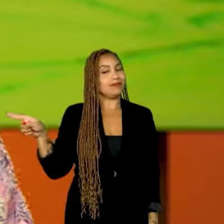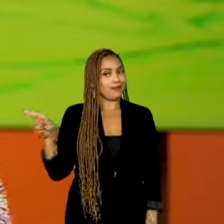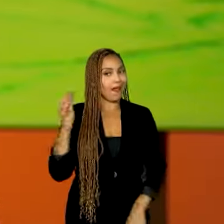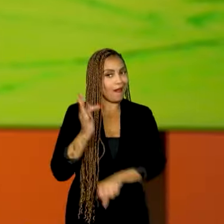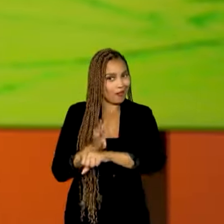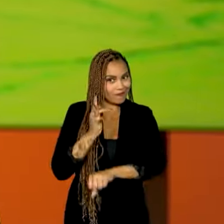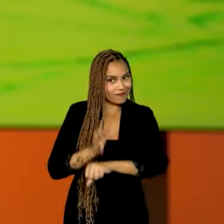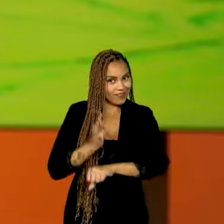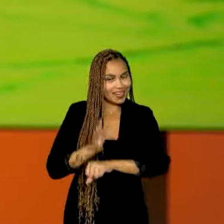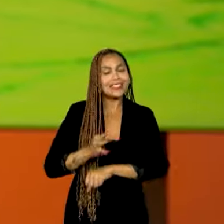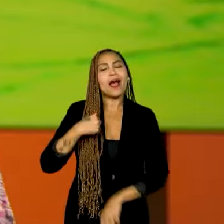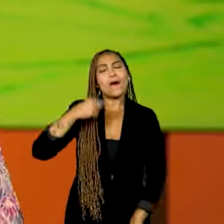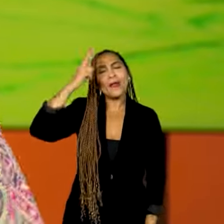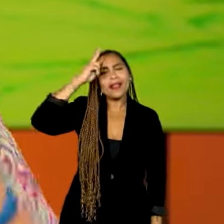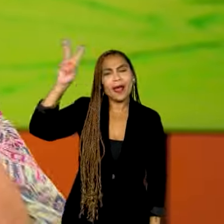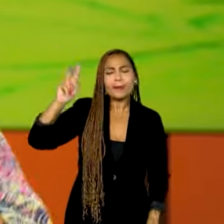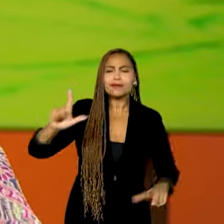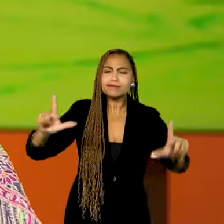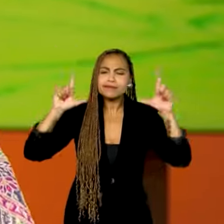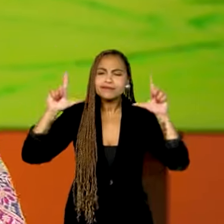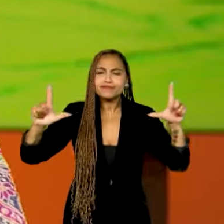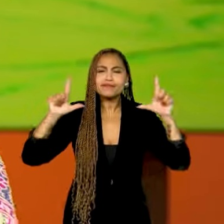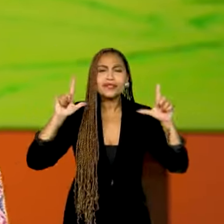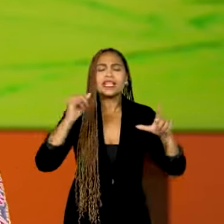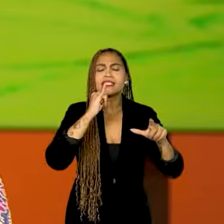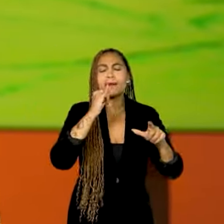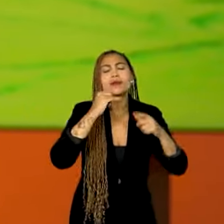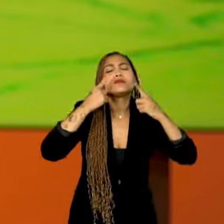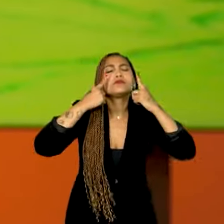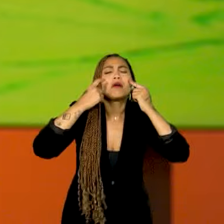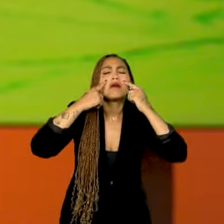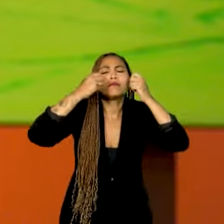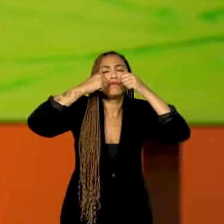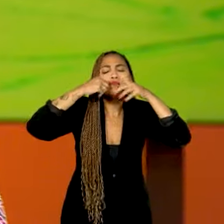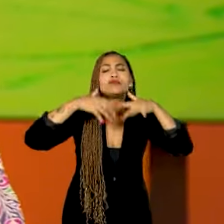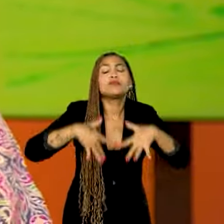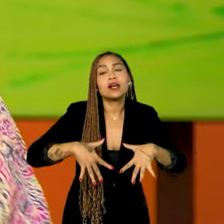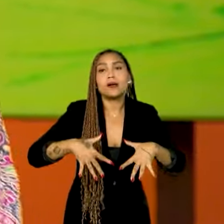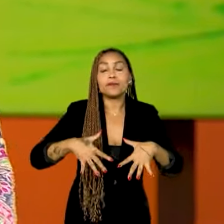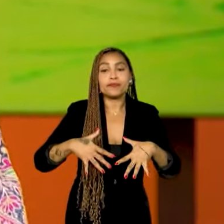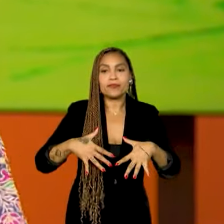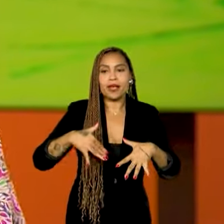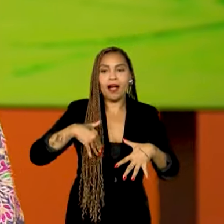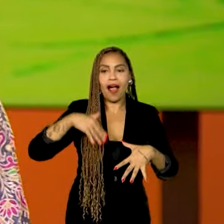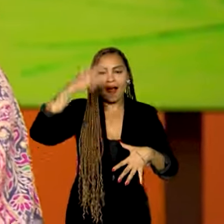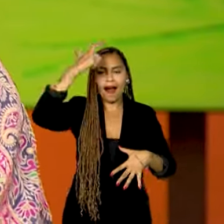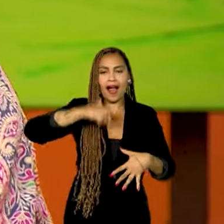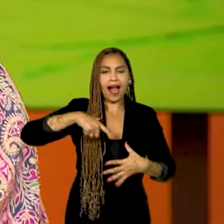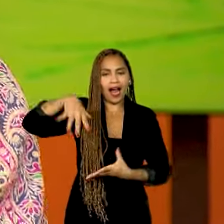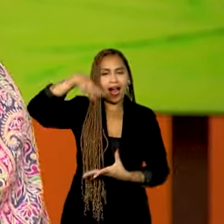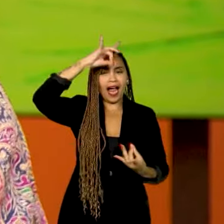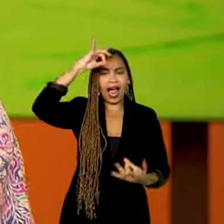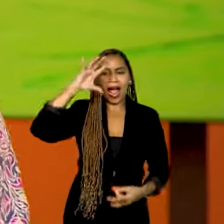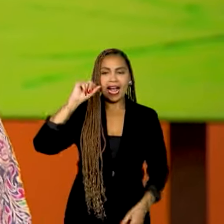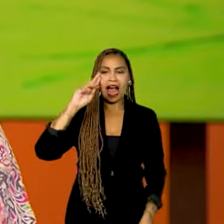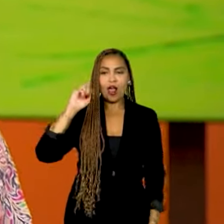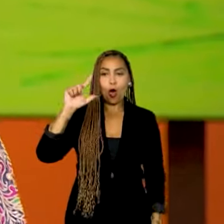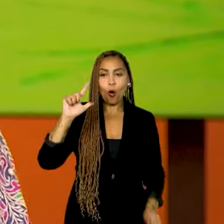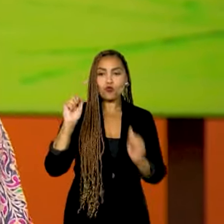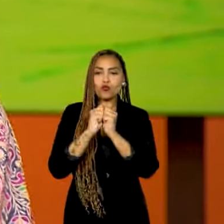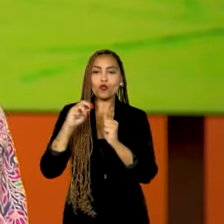as cenas, e eu lá, na cena de emoção, que sempre era Carol e Maria, né? Aquela coisa. Ai, Carol, não sei o